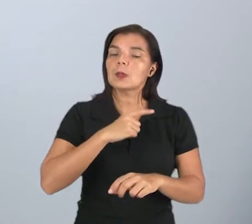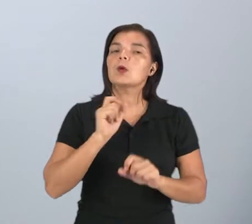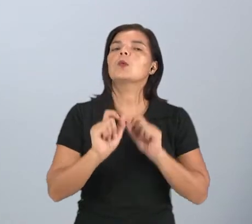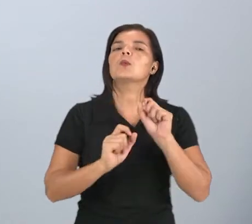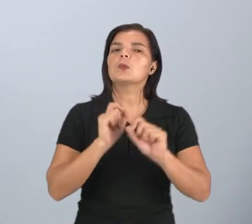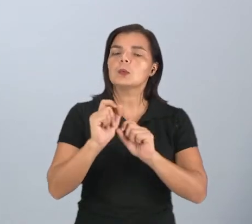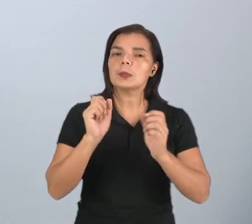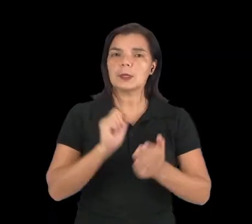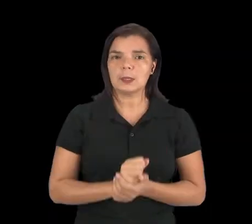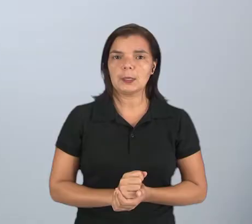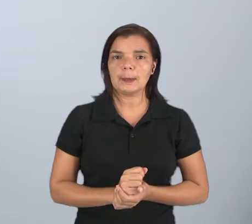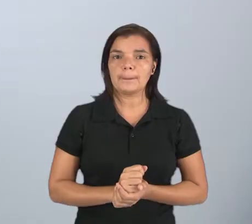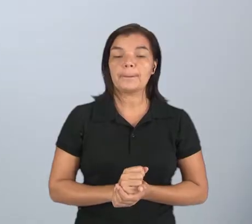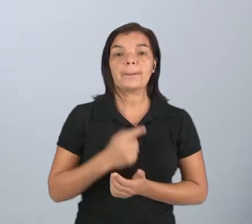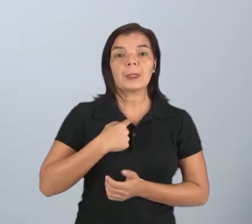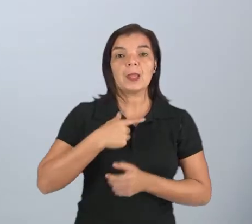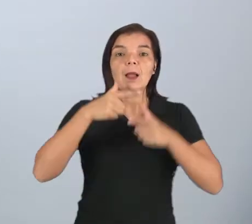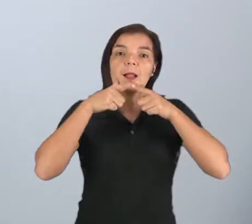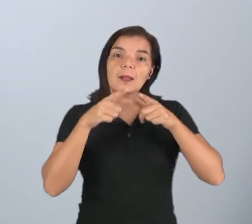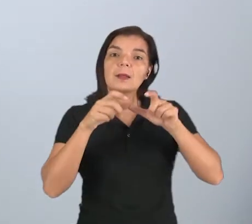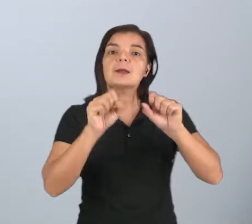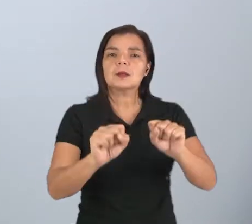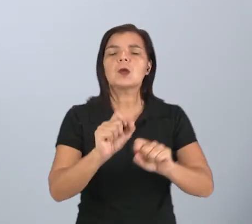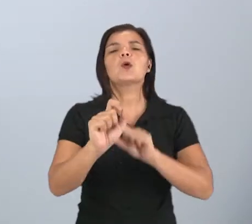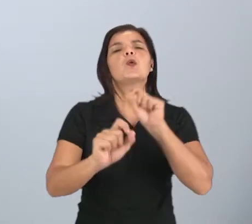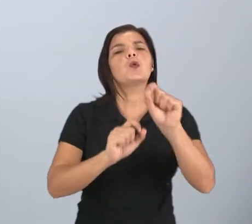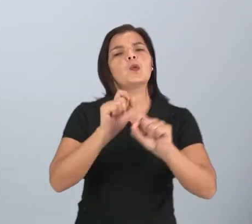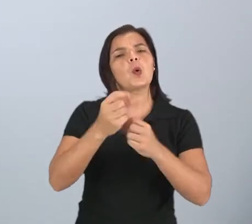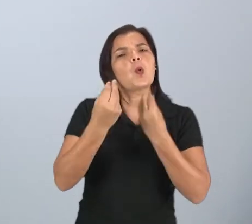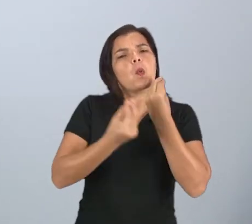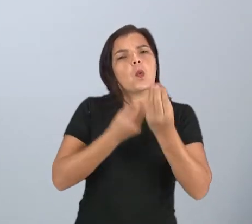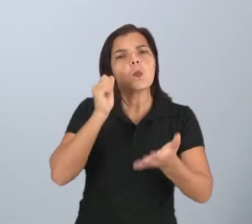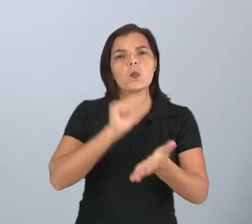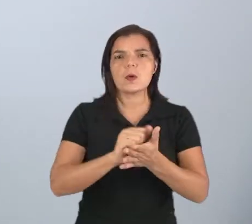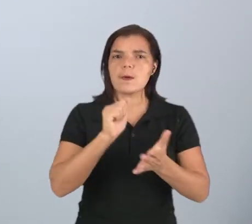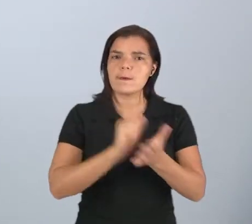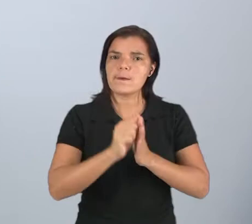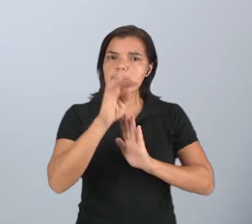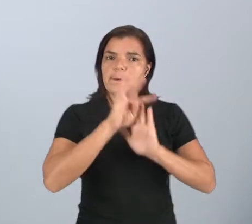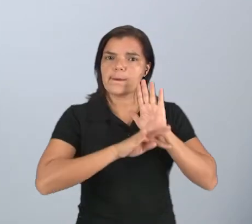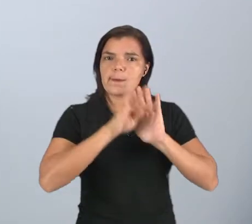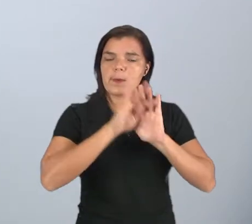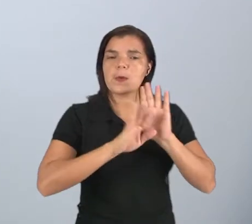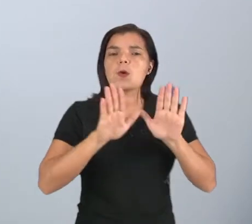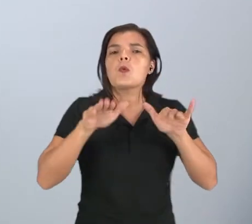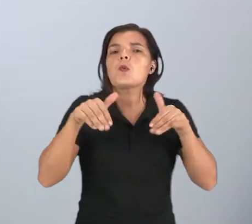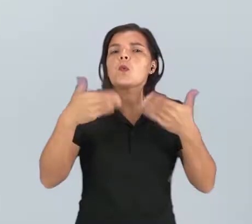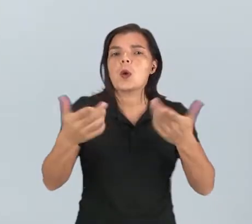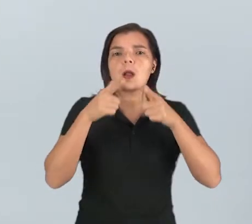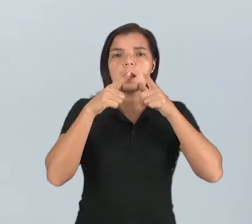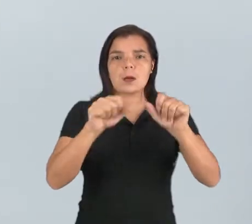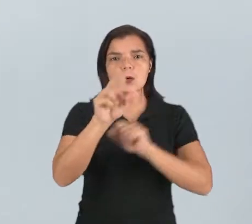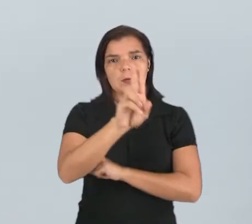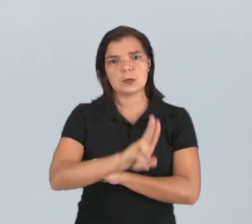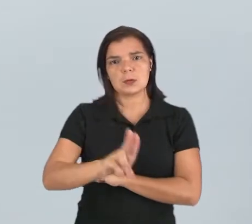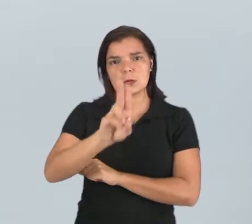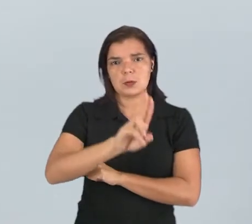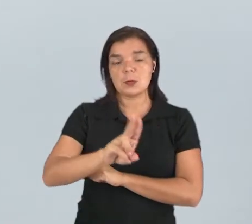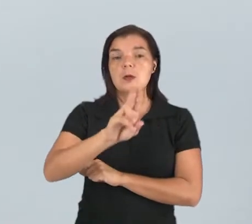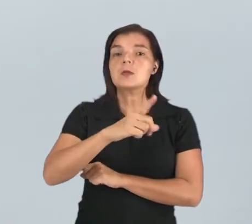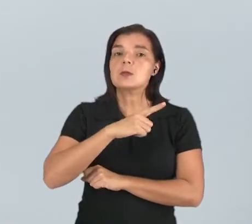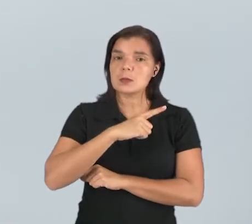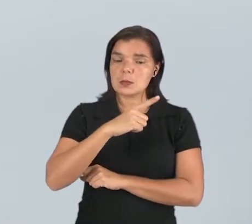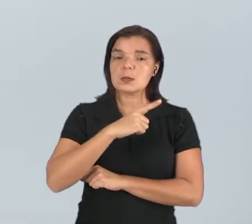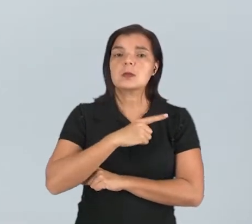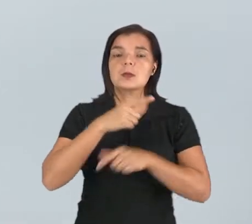em consideração a linguagem, né? Como eu vou escrever esse meu texto, que linguagem eu vou utilizar. Então, tem que